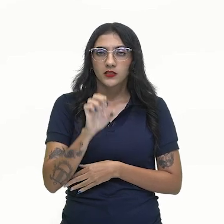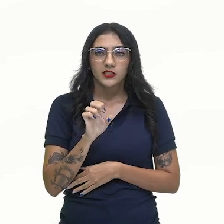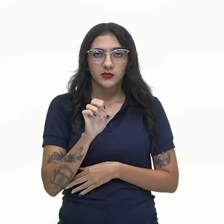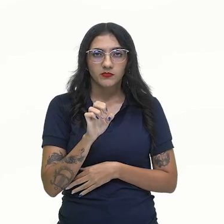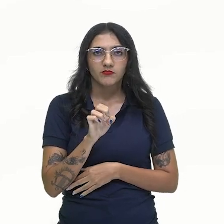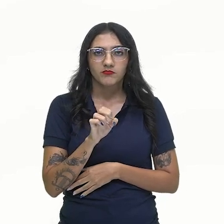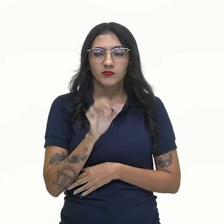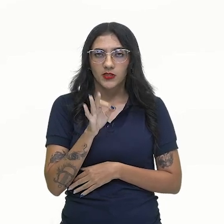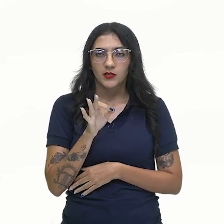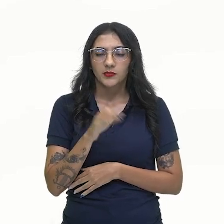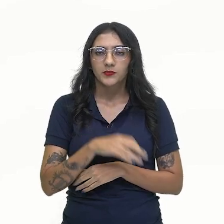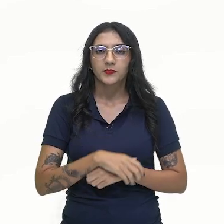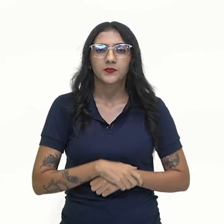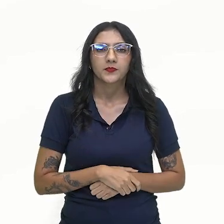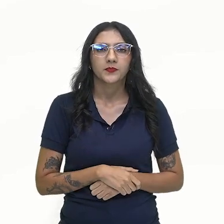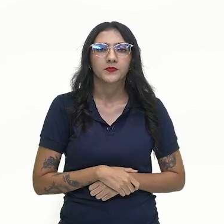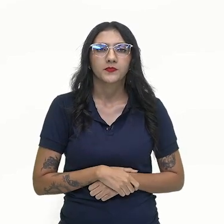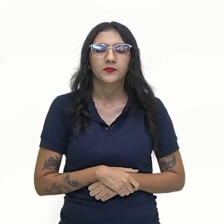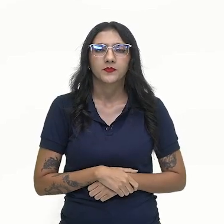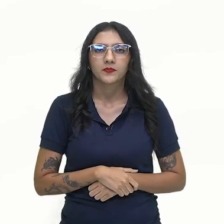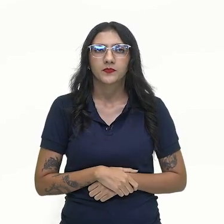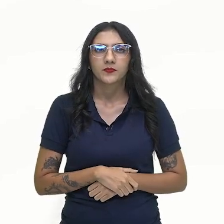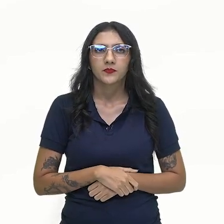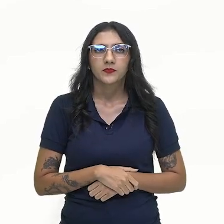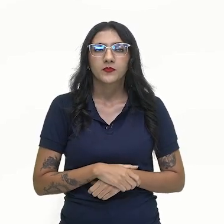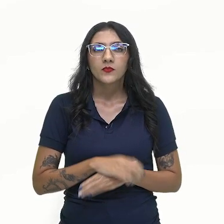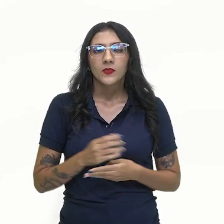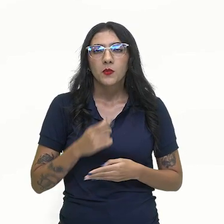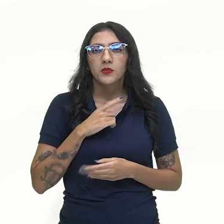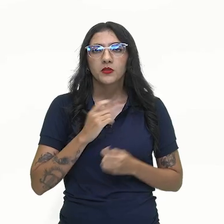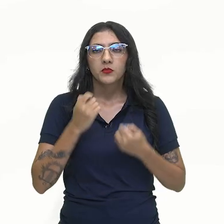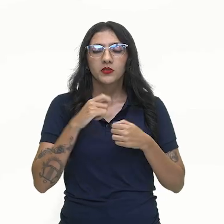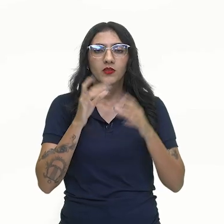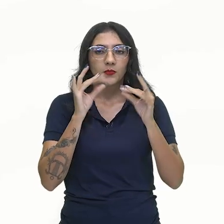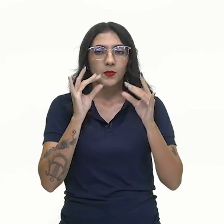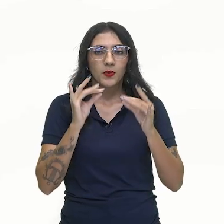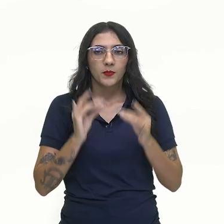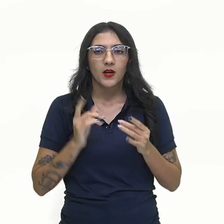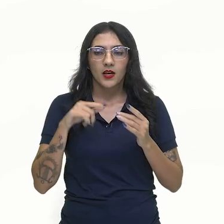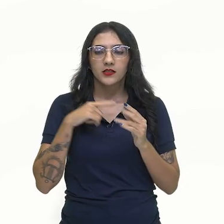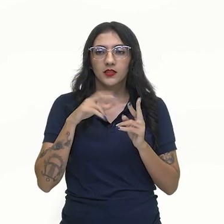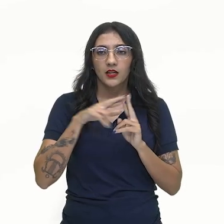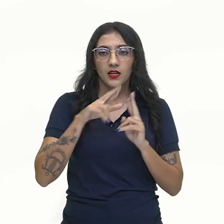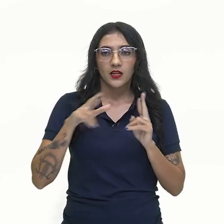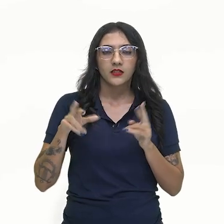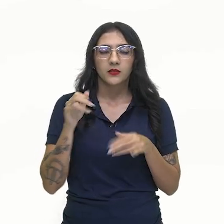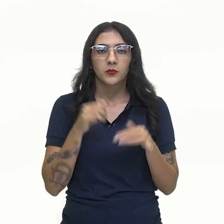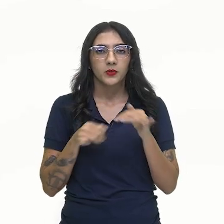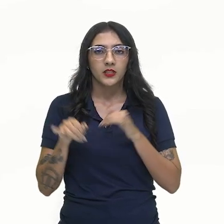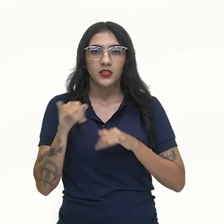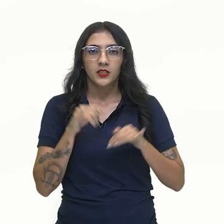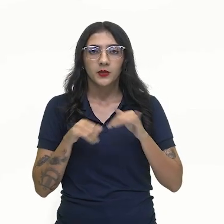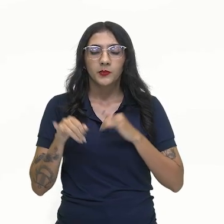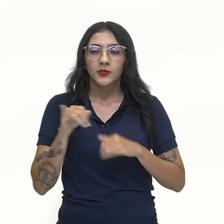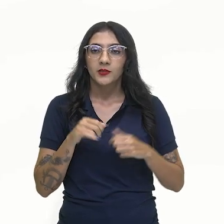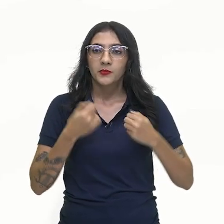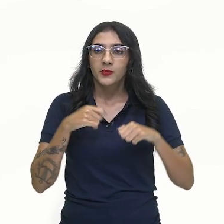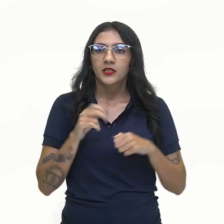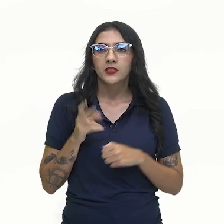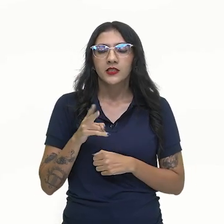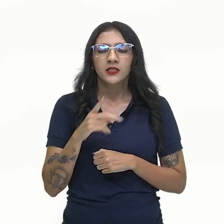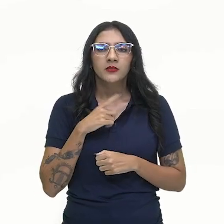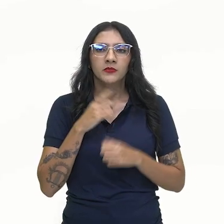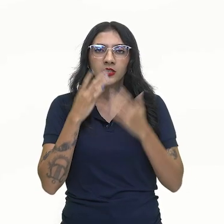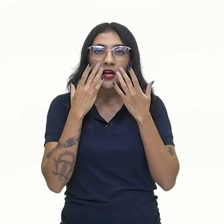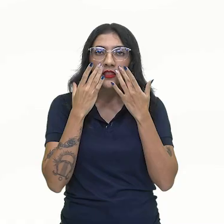de síntese, tá bom? Então, para classificar as reações químicas, a gente precisa sempre